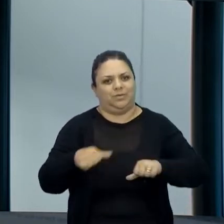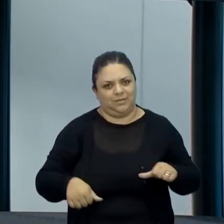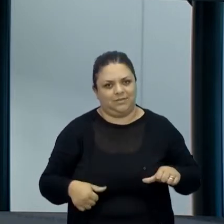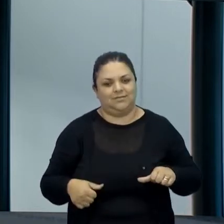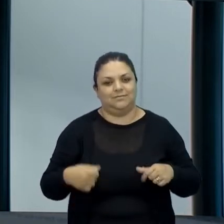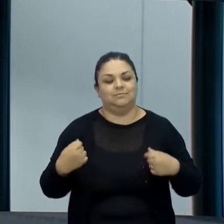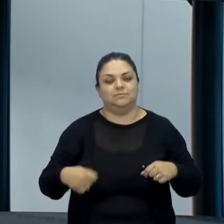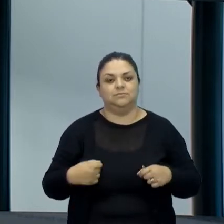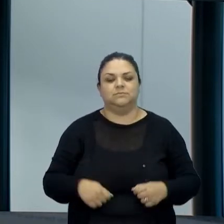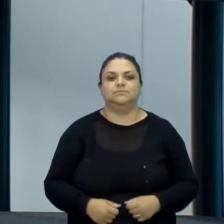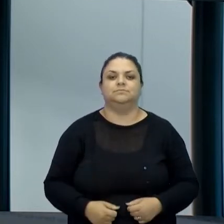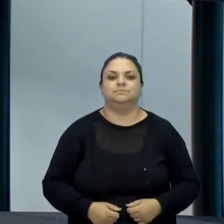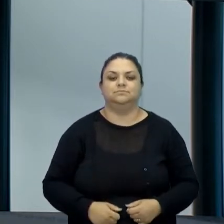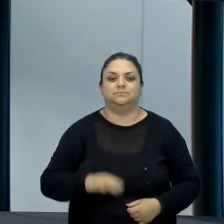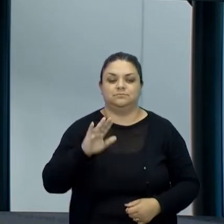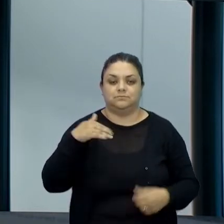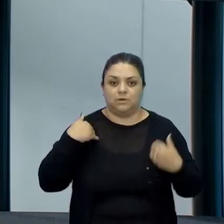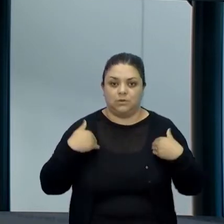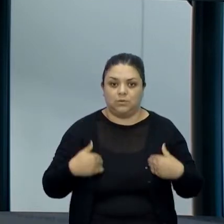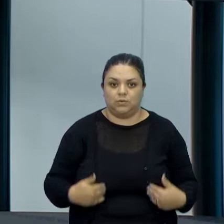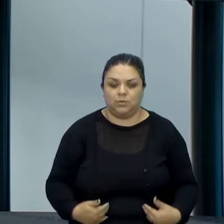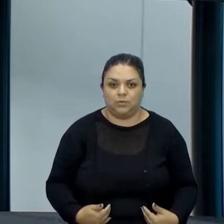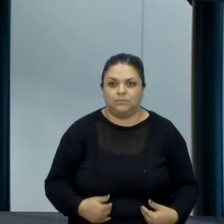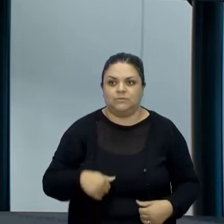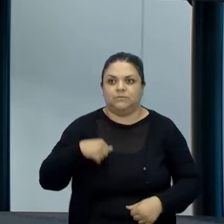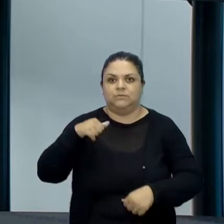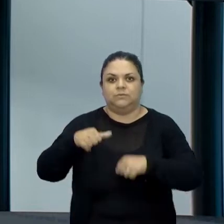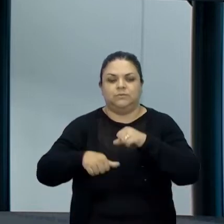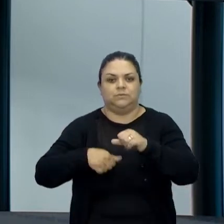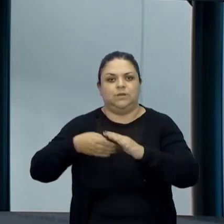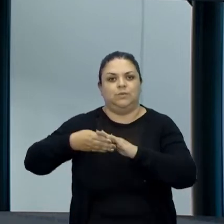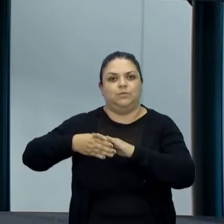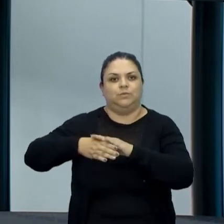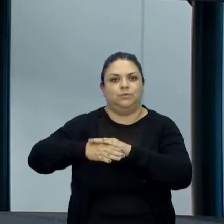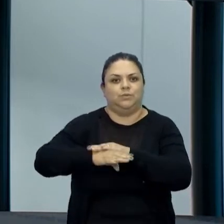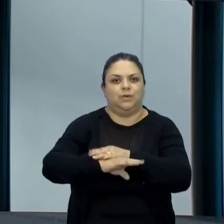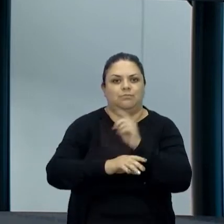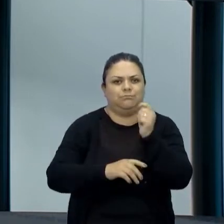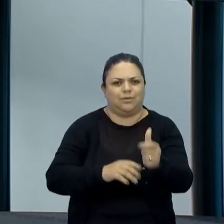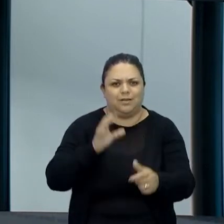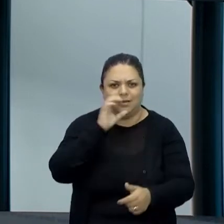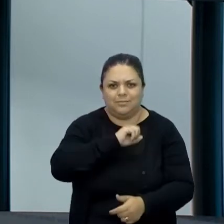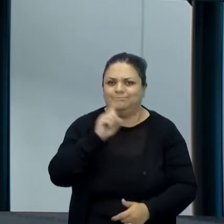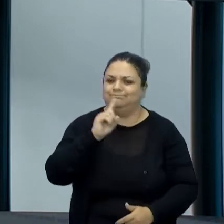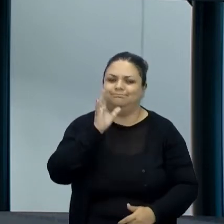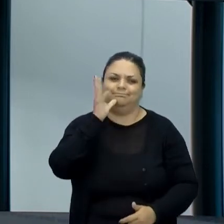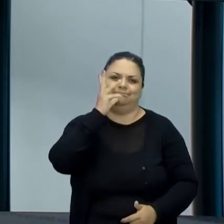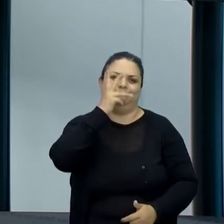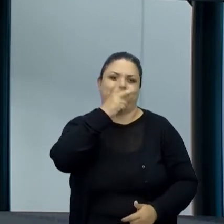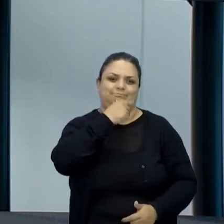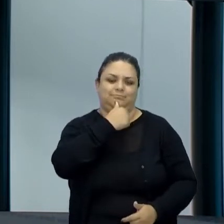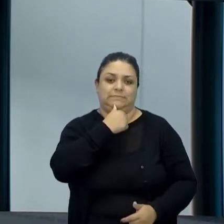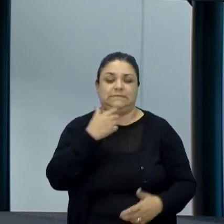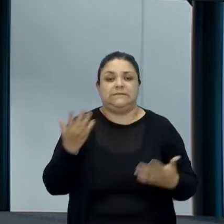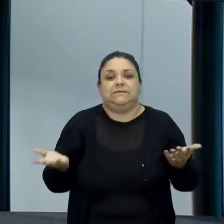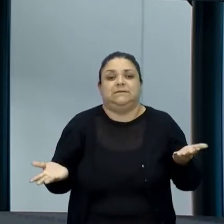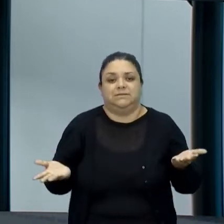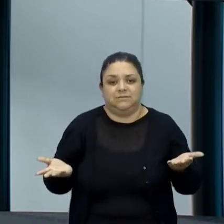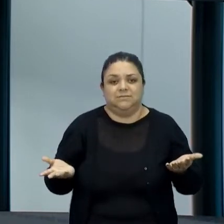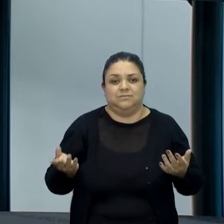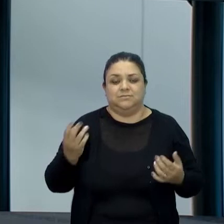modificações fisiológicas, por exemplo, elas demoram a acontecer. Então, nesse caso, Sumaya, qual seria